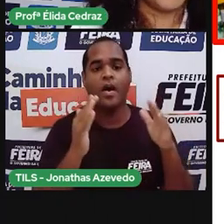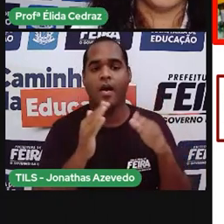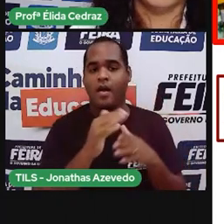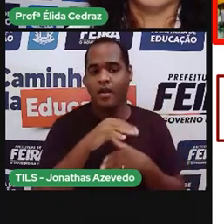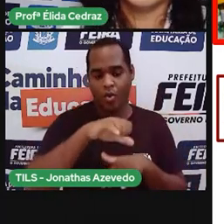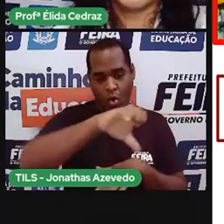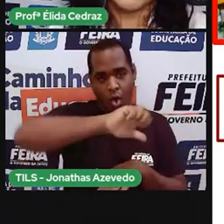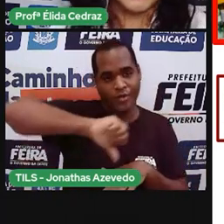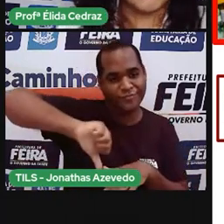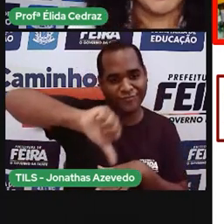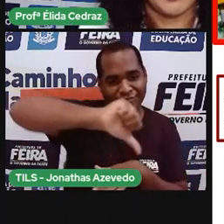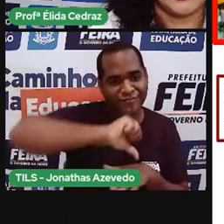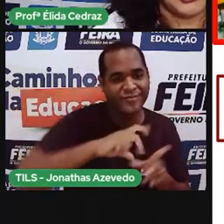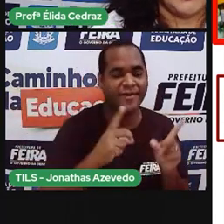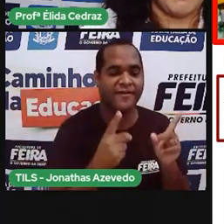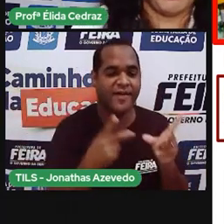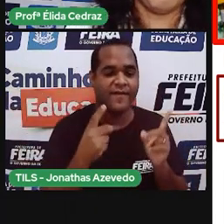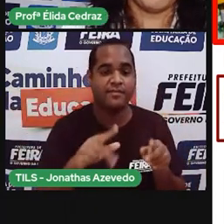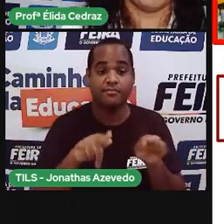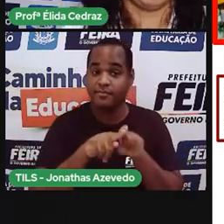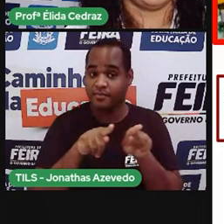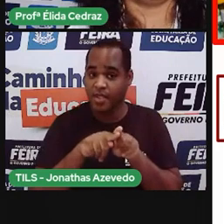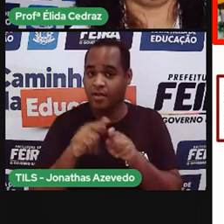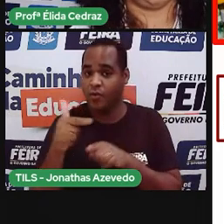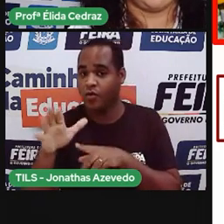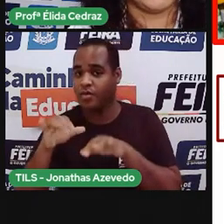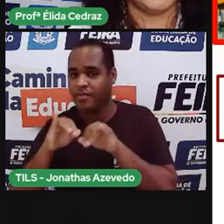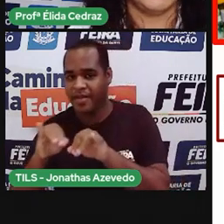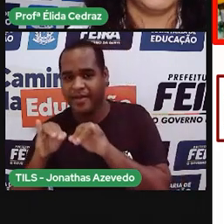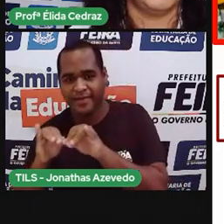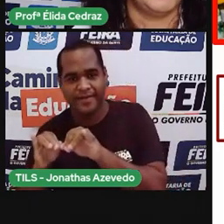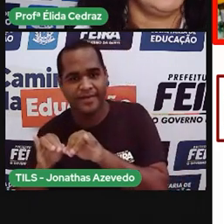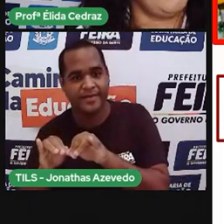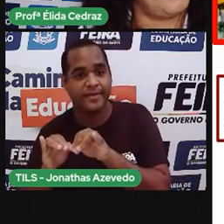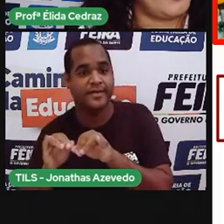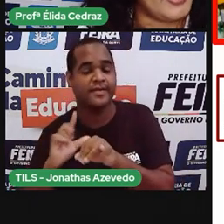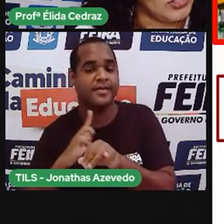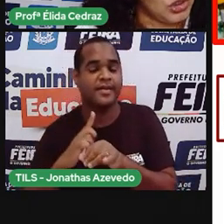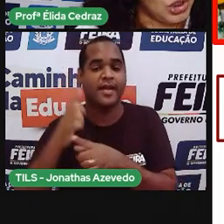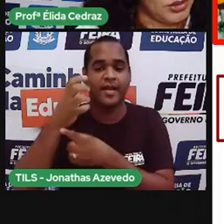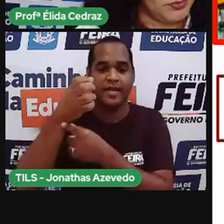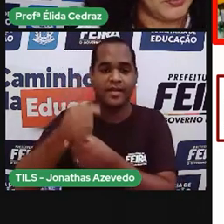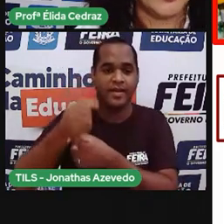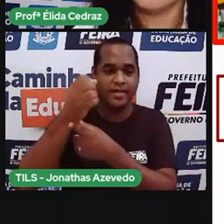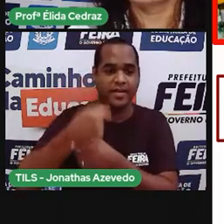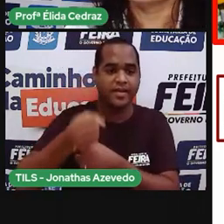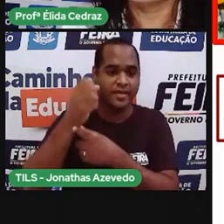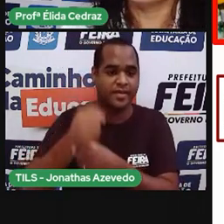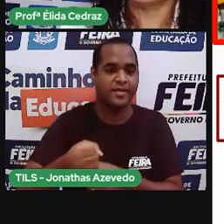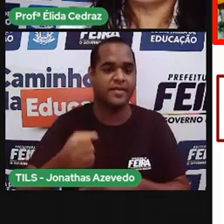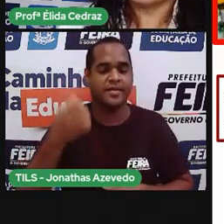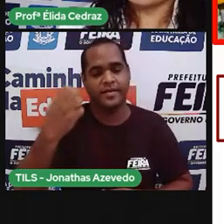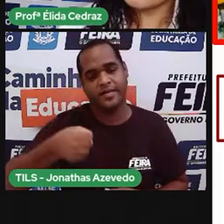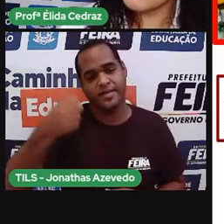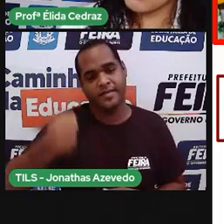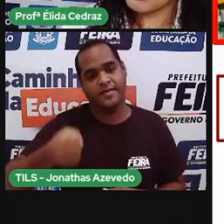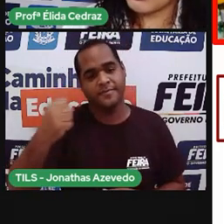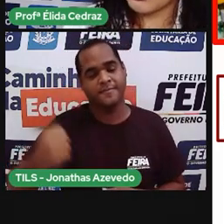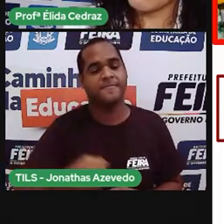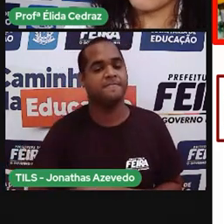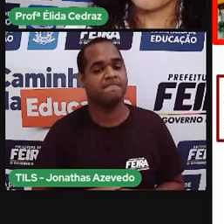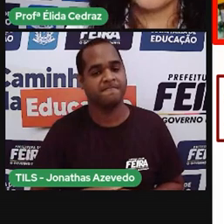óleo. E no mercadinho, a Pró pegou as embalagens de leite.